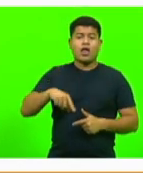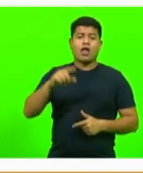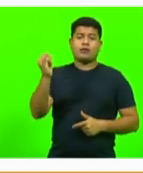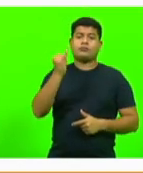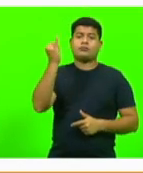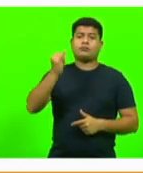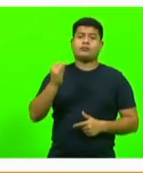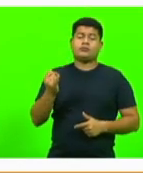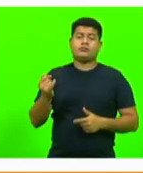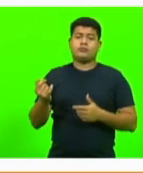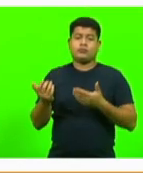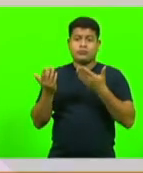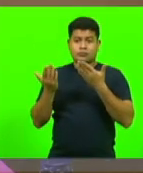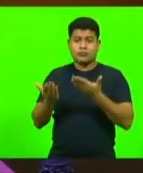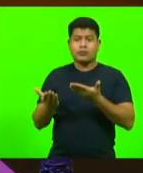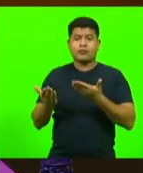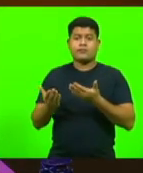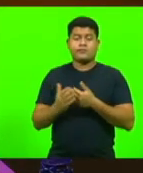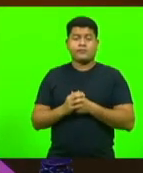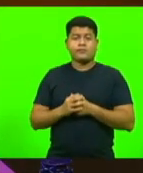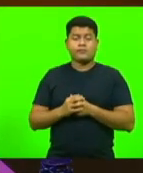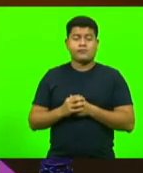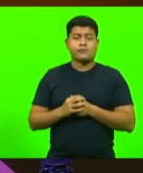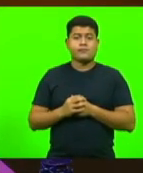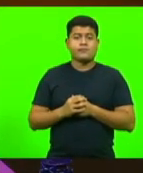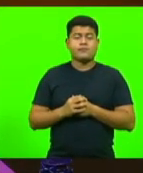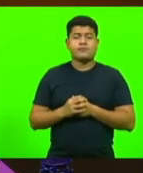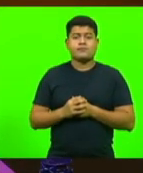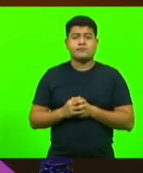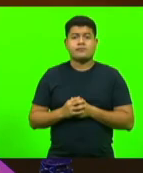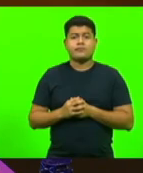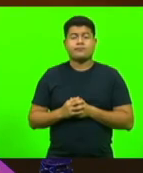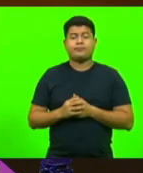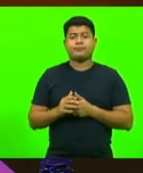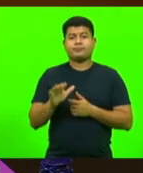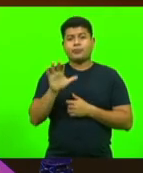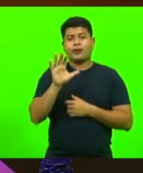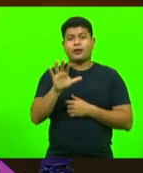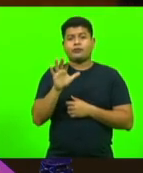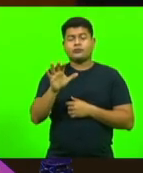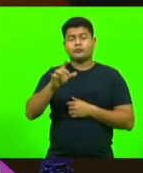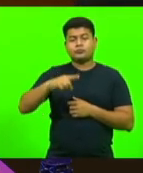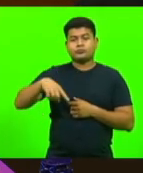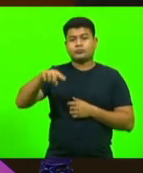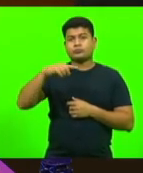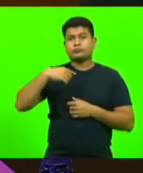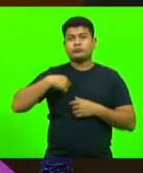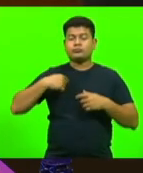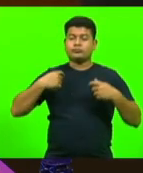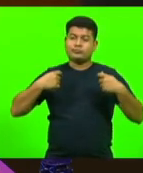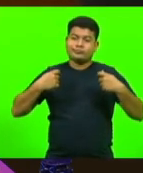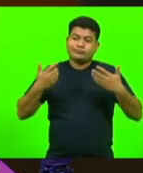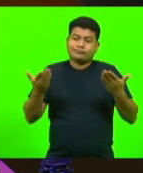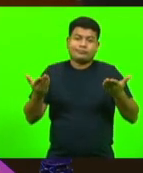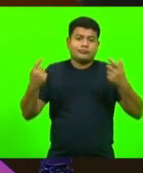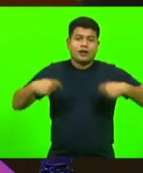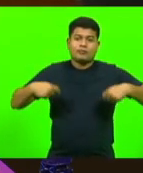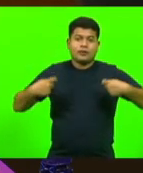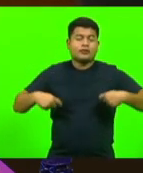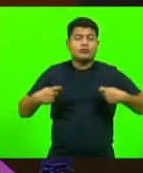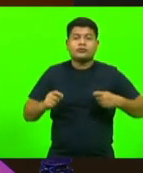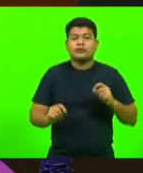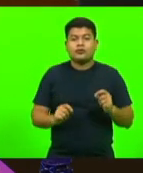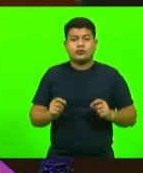patrimônio de quem não tem patrimônio Oi e aí a gente acaba tendo que é